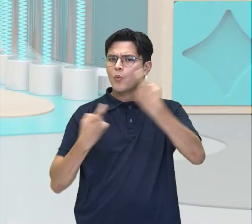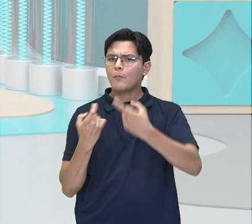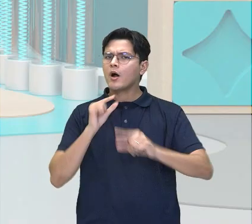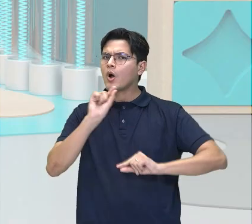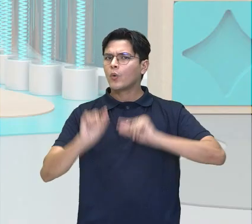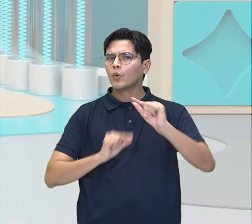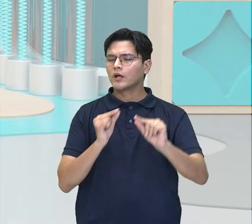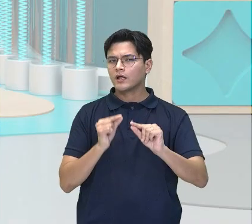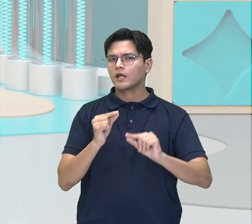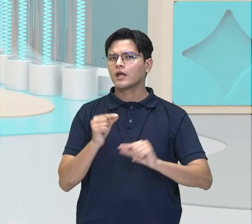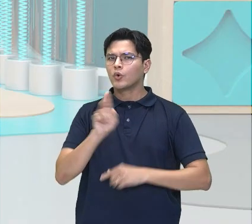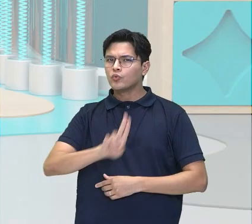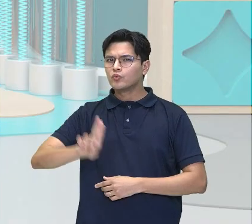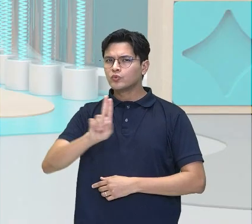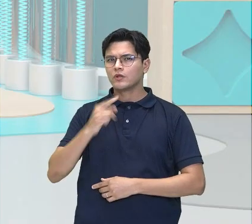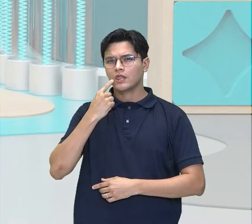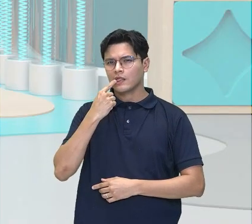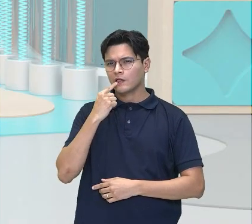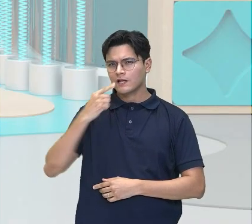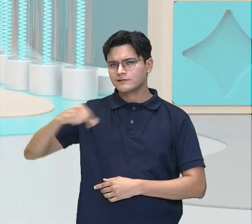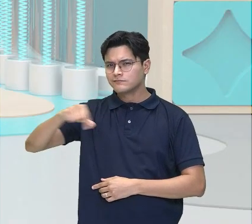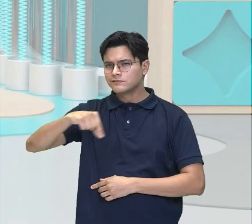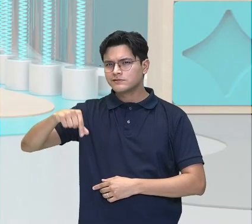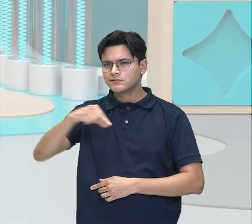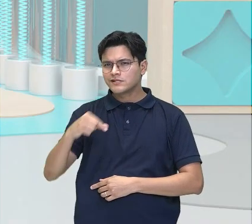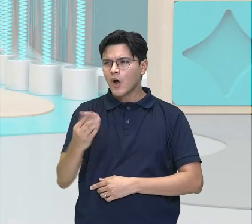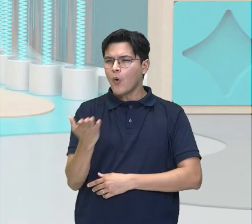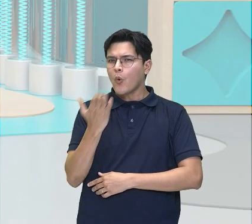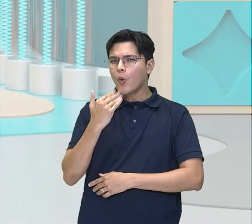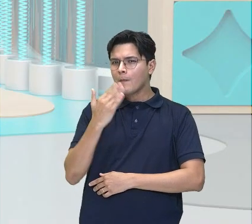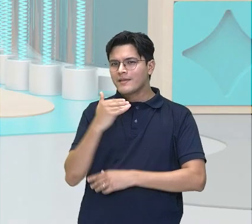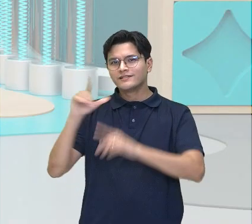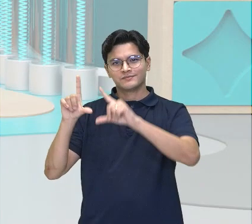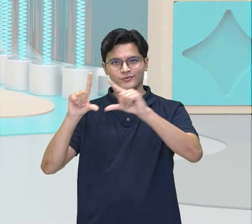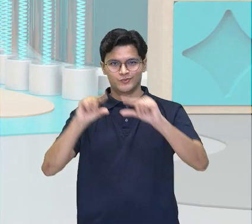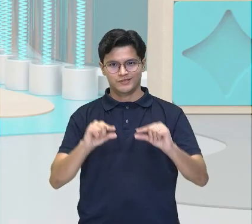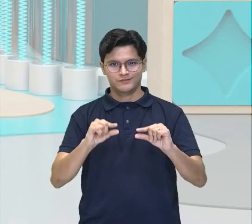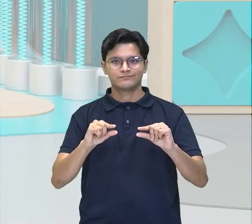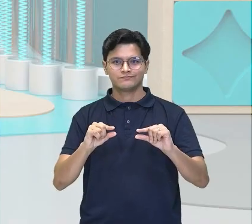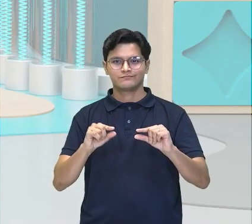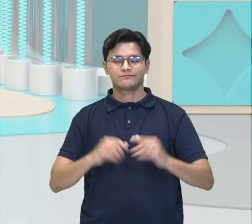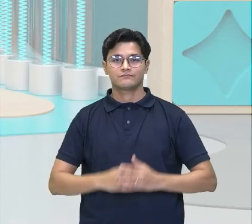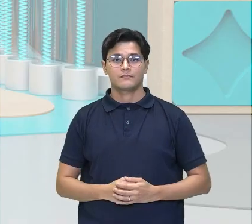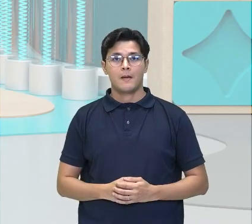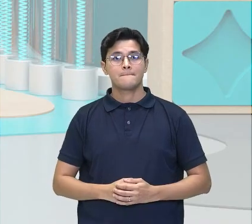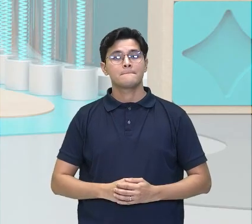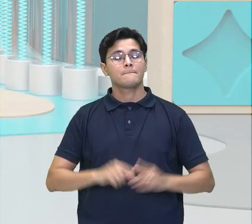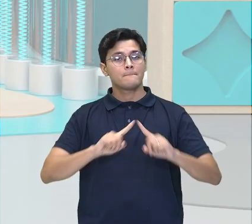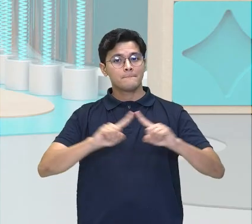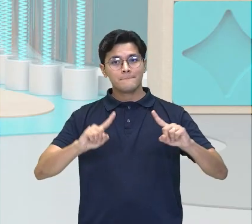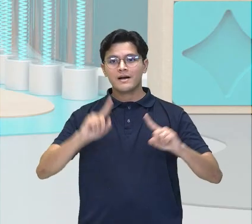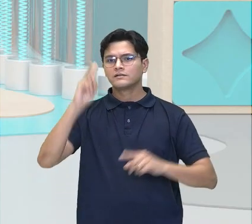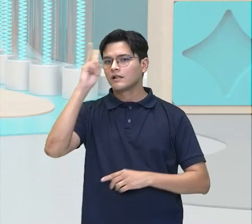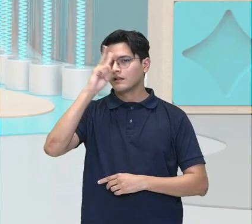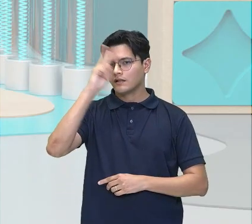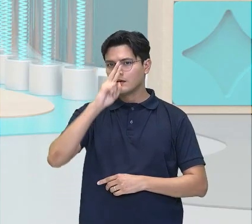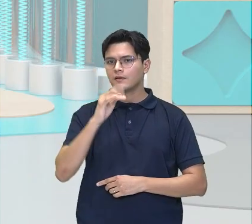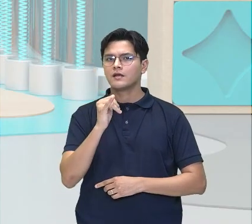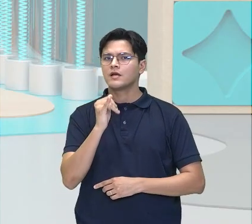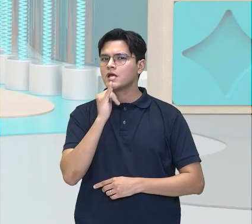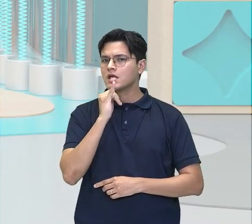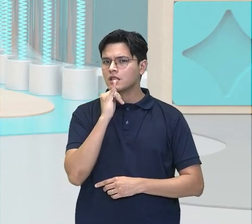tá bom? E aí digo a vocês, quando eu falo consumo de sal, entendam que eu não posso comer a comida